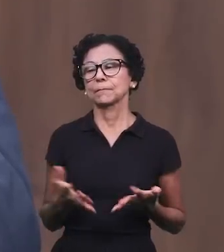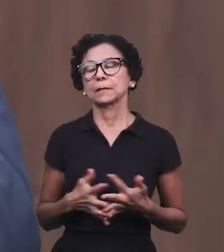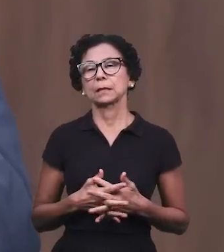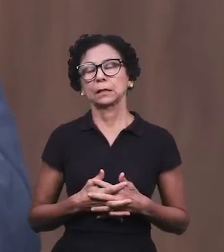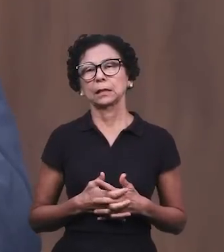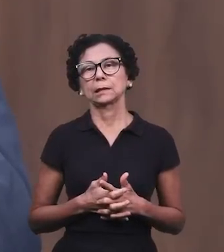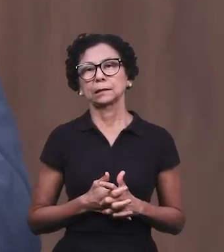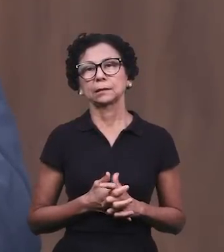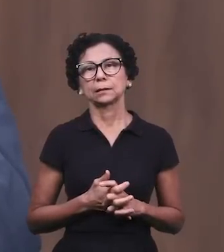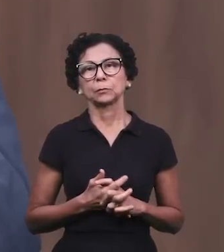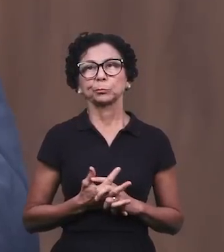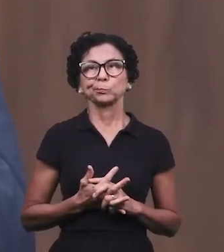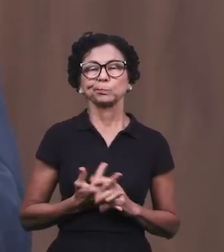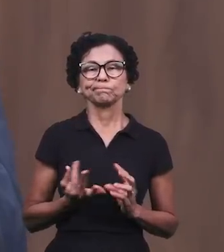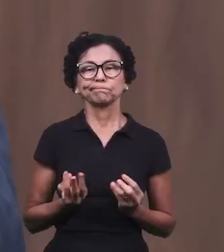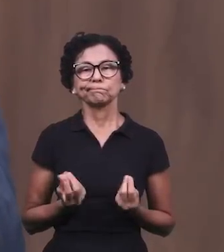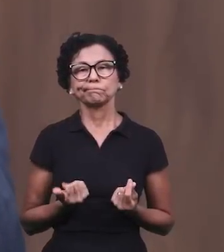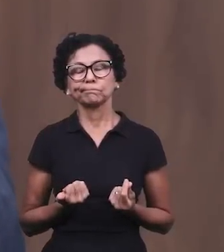Porque